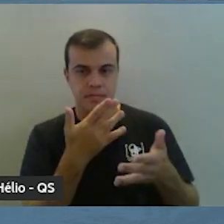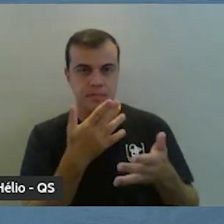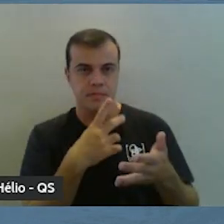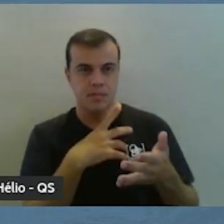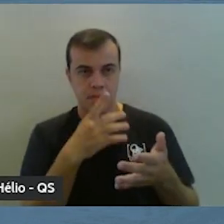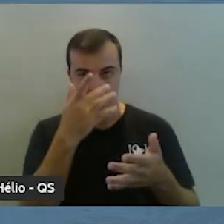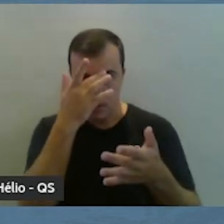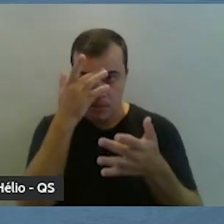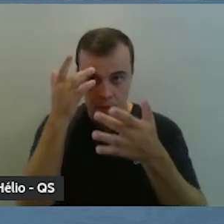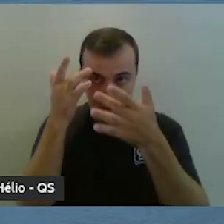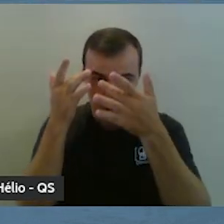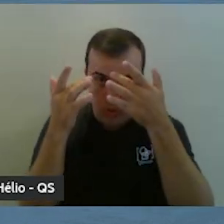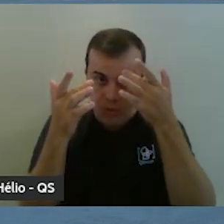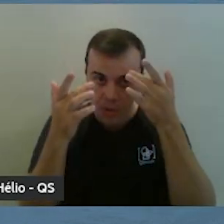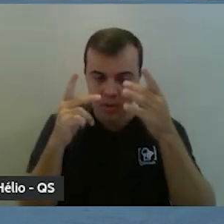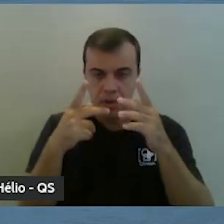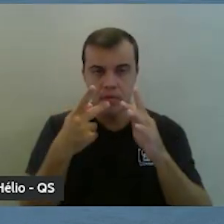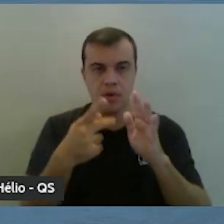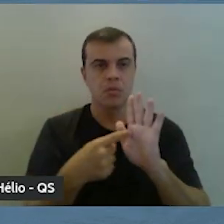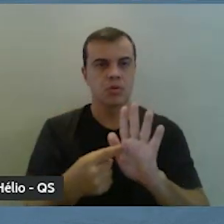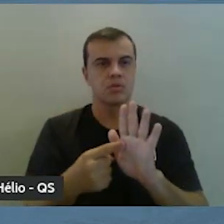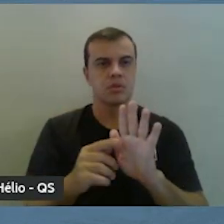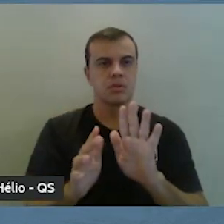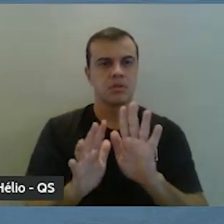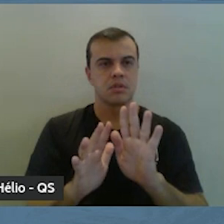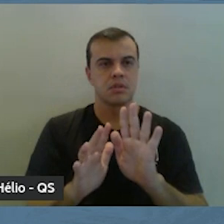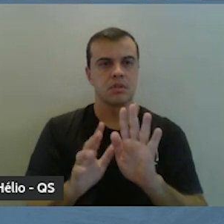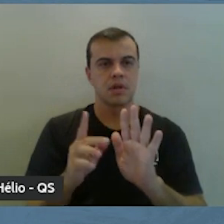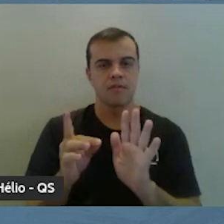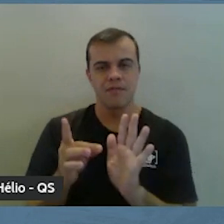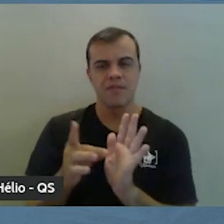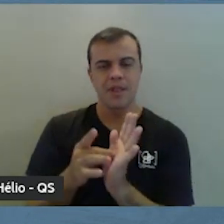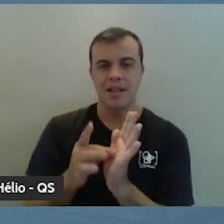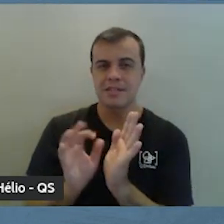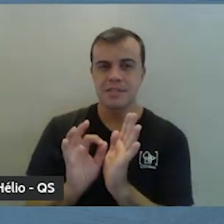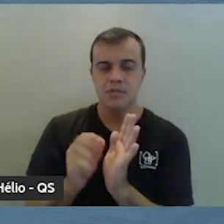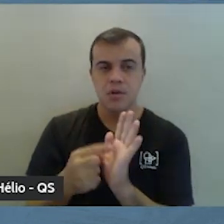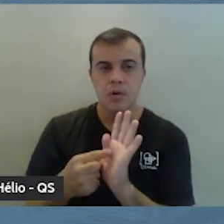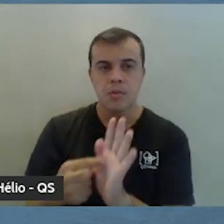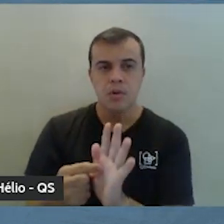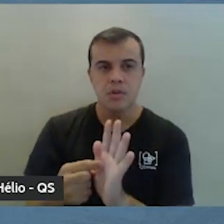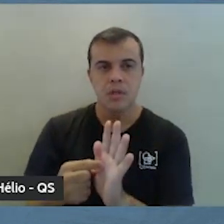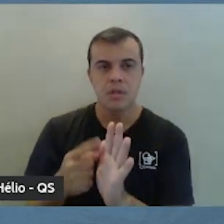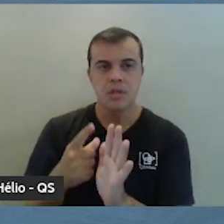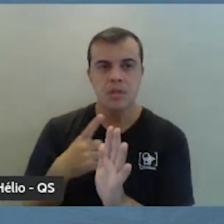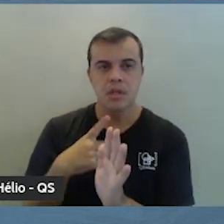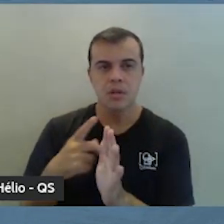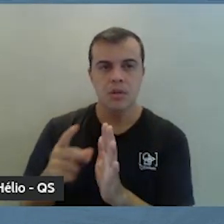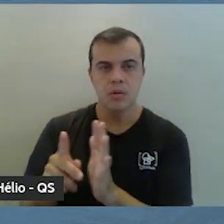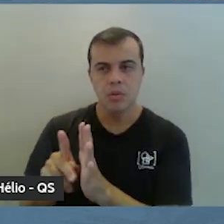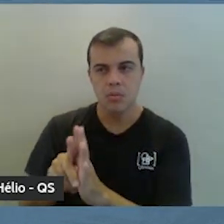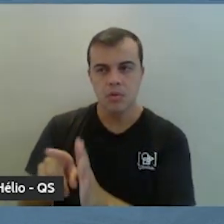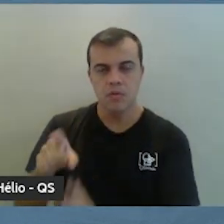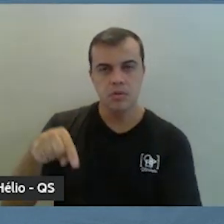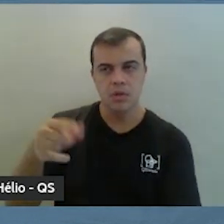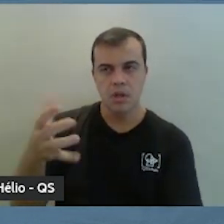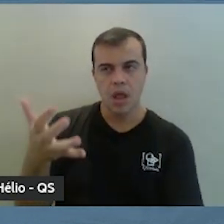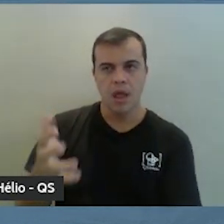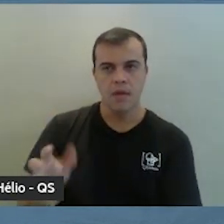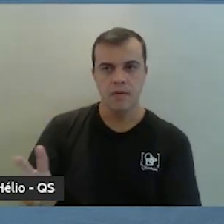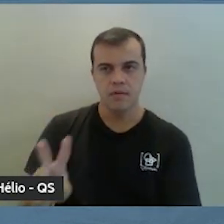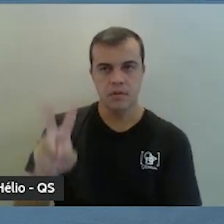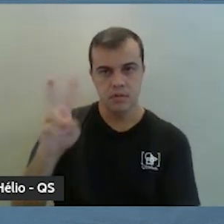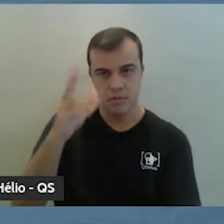pessoas, o retratar também não condiz com a verdade, e ele vai trazer atributos que você quer valorizar na